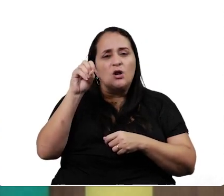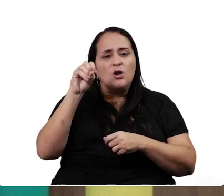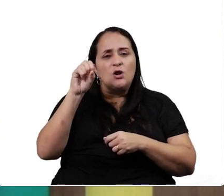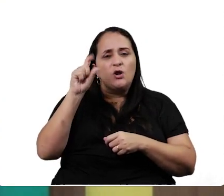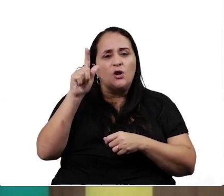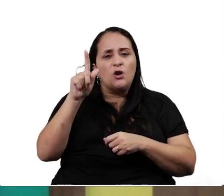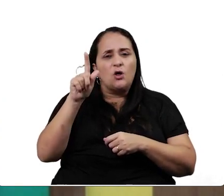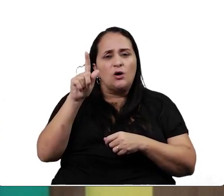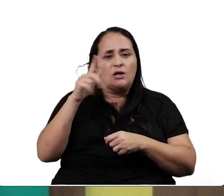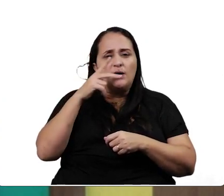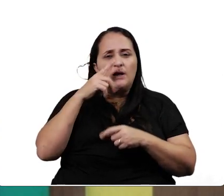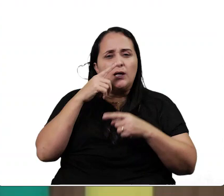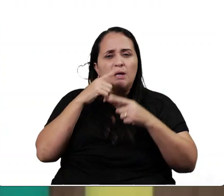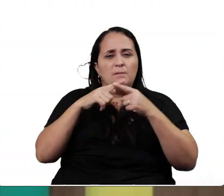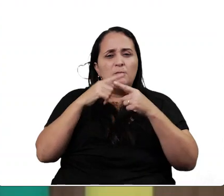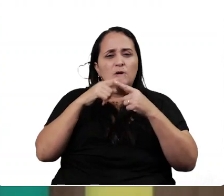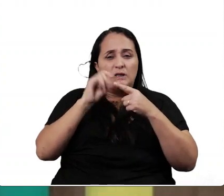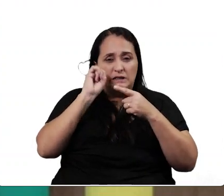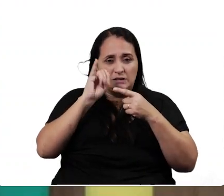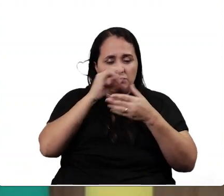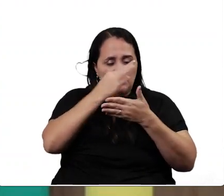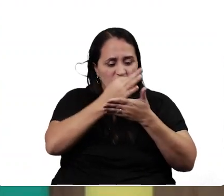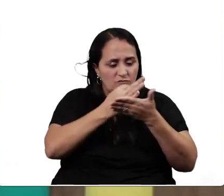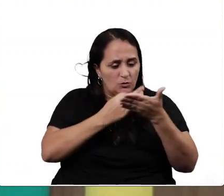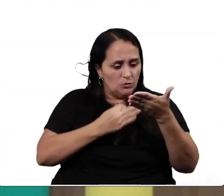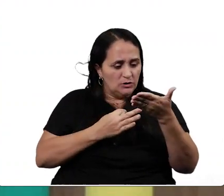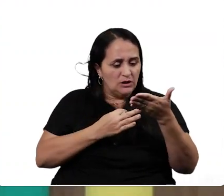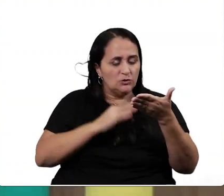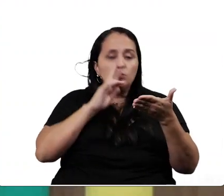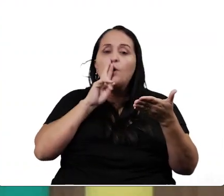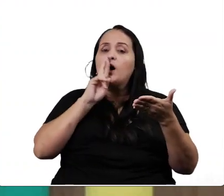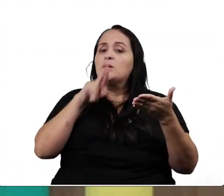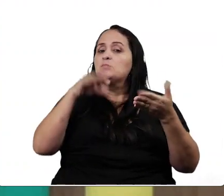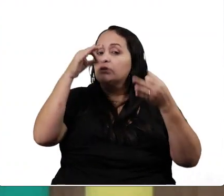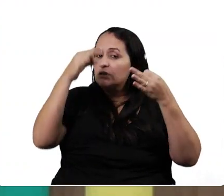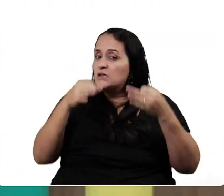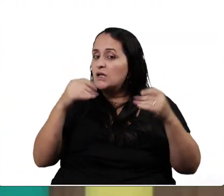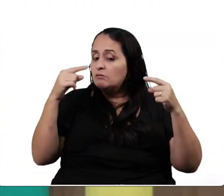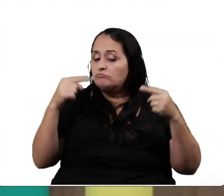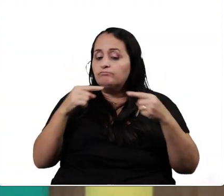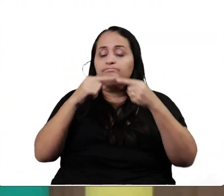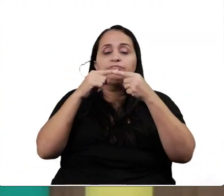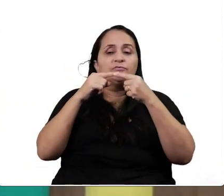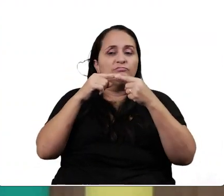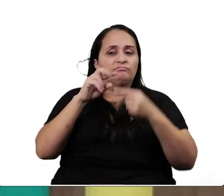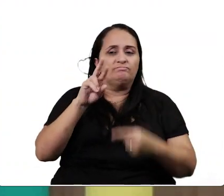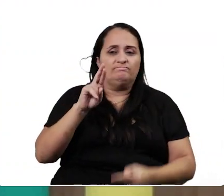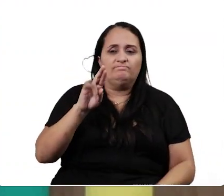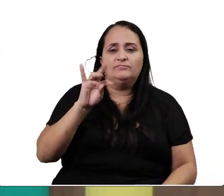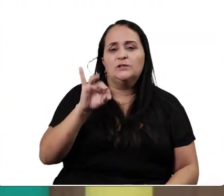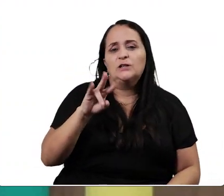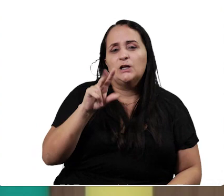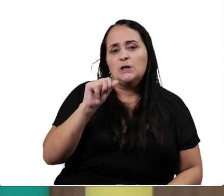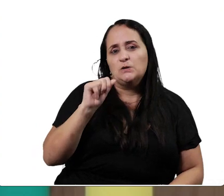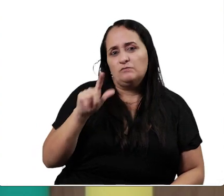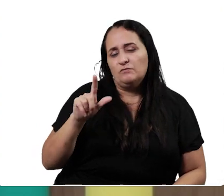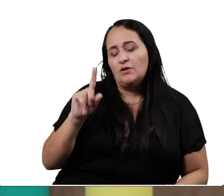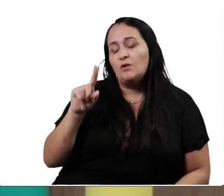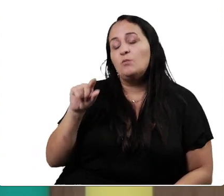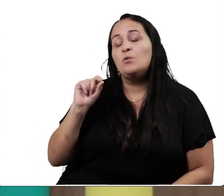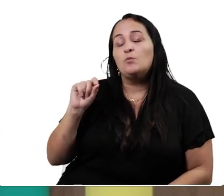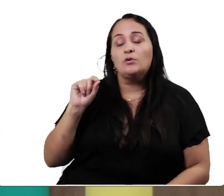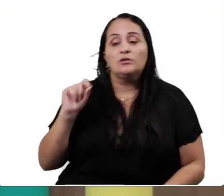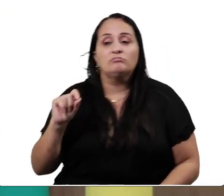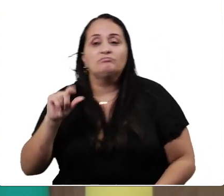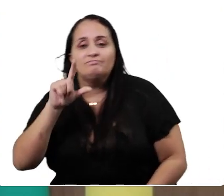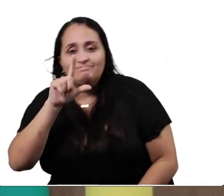gente for lá no texto, a resposta certa para esse rival aqui em vermelho, que é o que está lá na